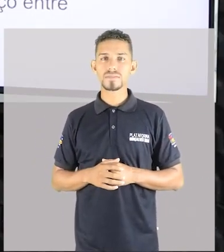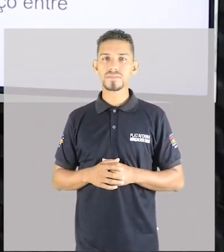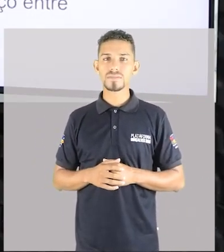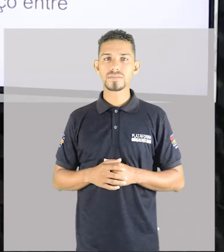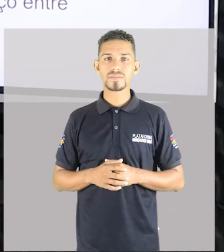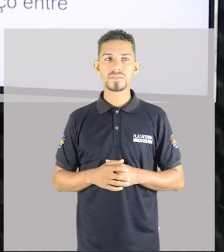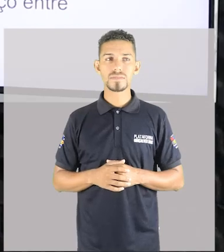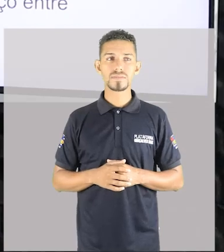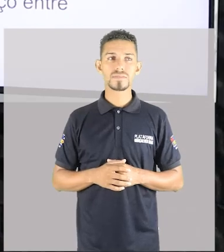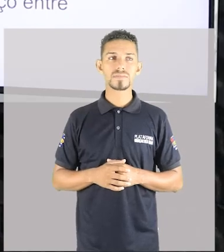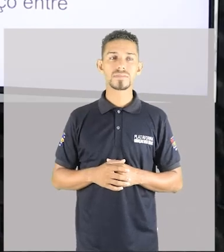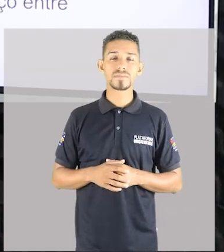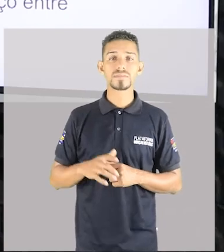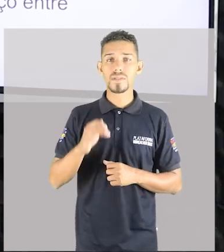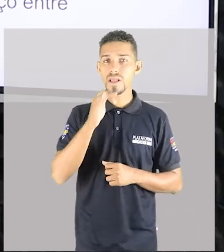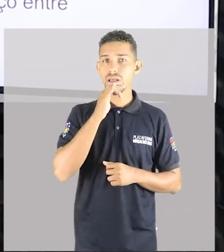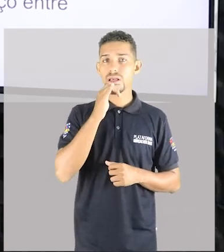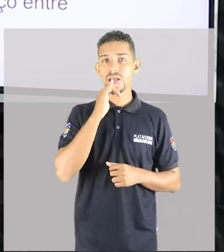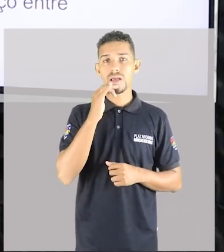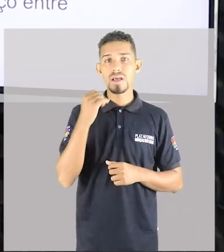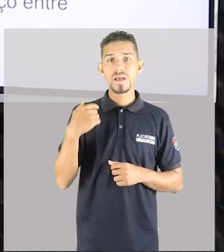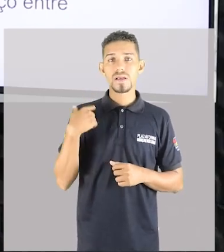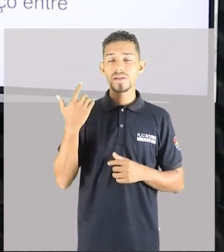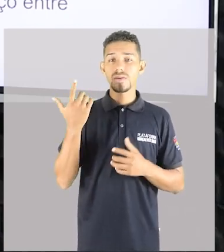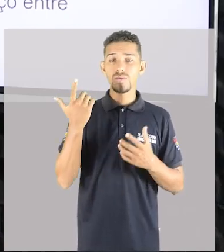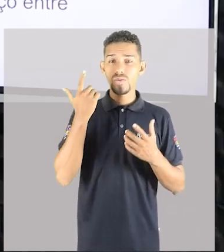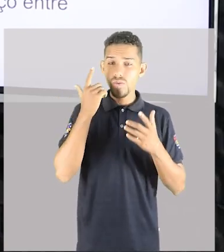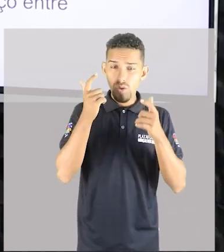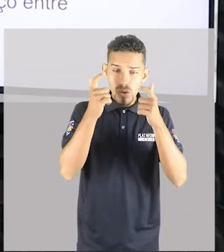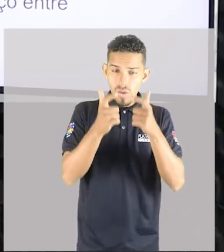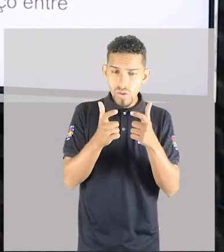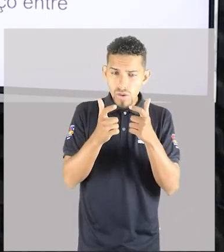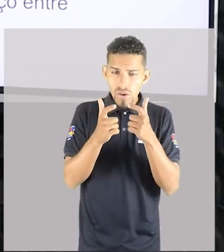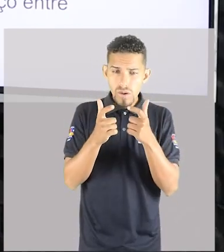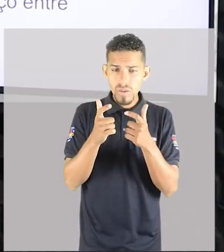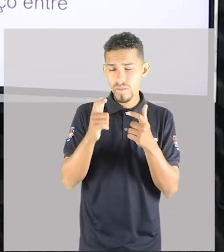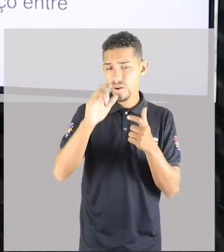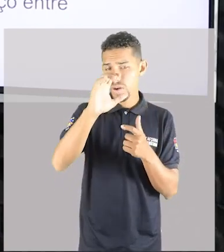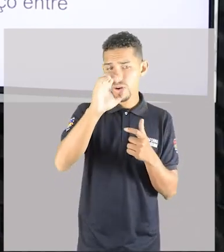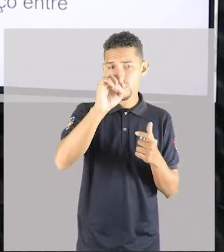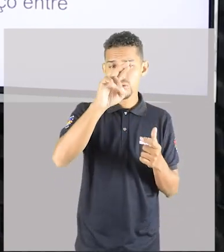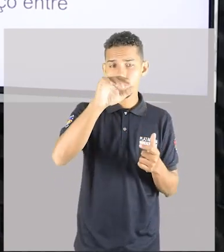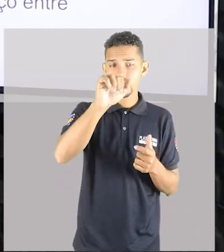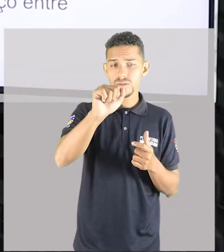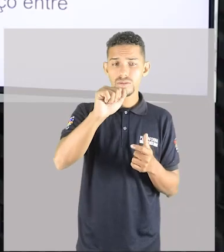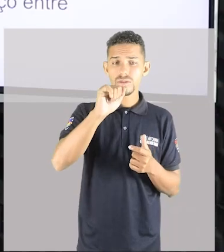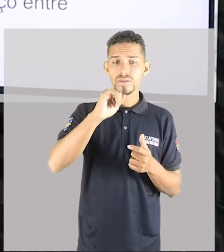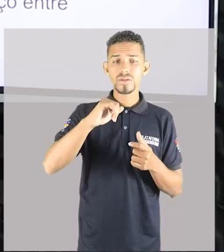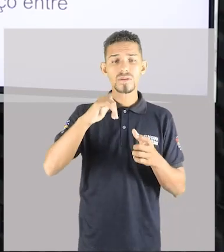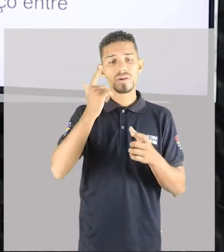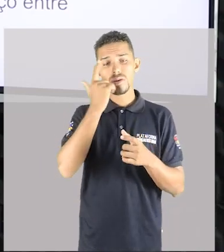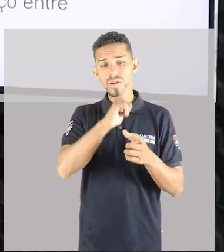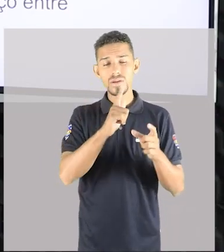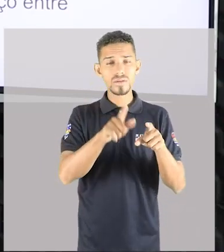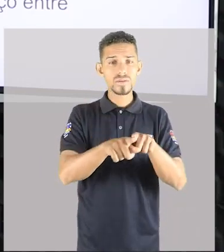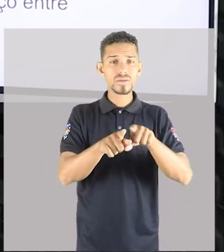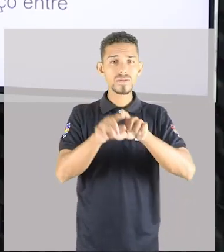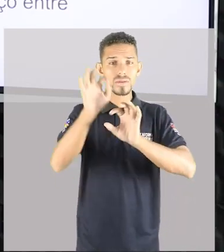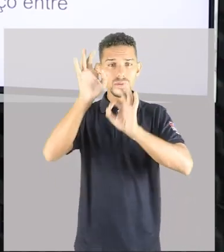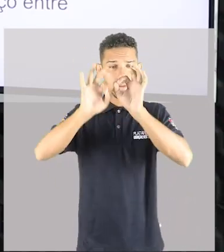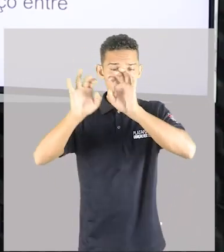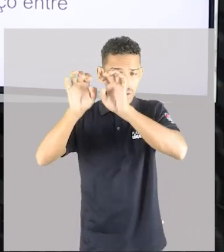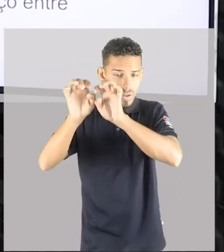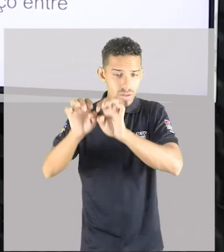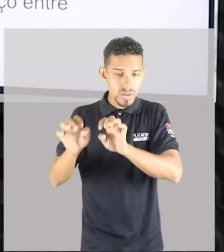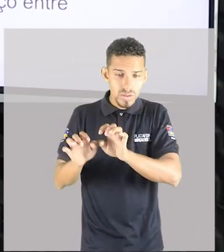O humor aquoso é um líquido transparente localizado entre a córnea e o cristalino, com a função de nutrir essas estruturas e regular a